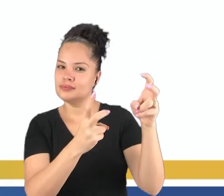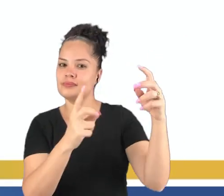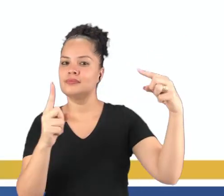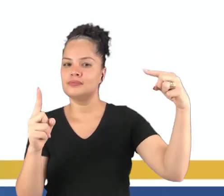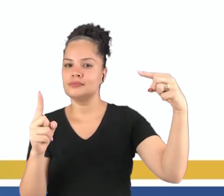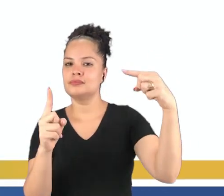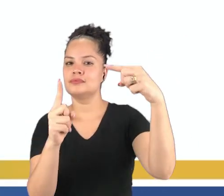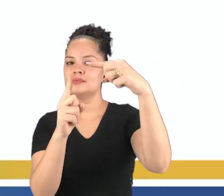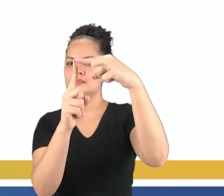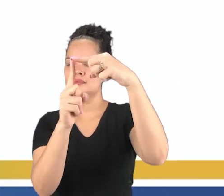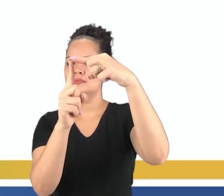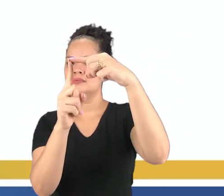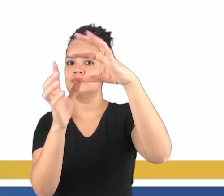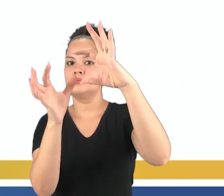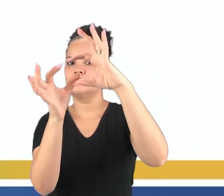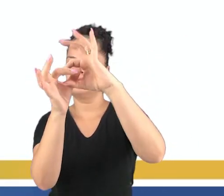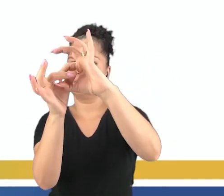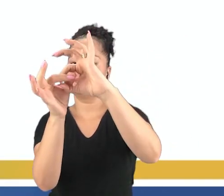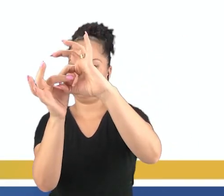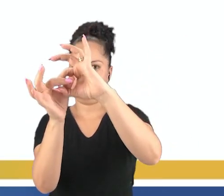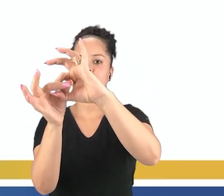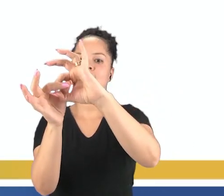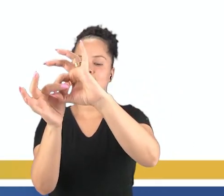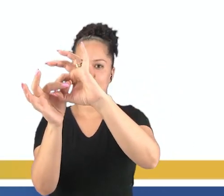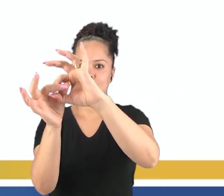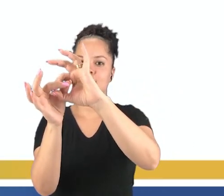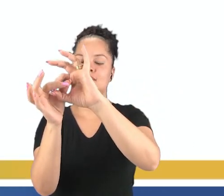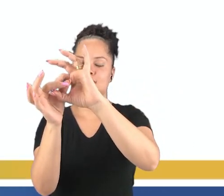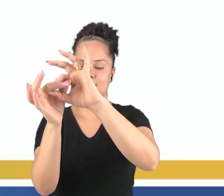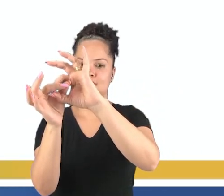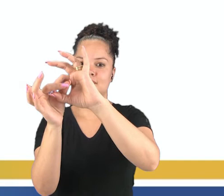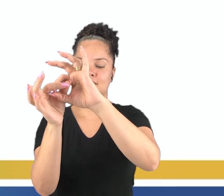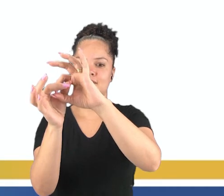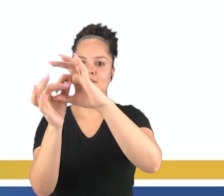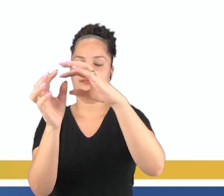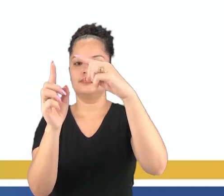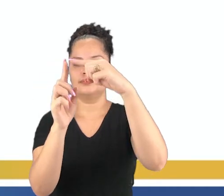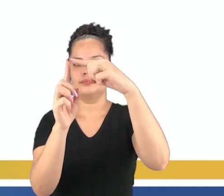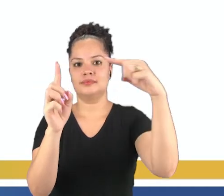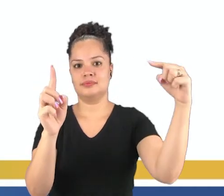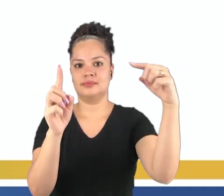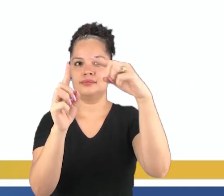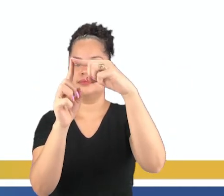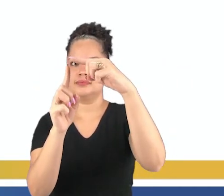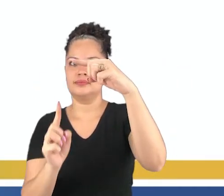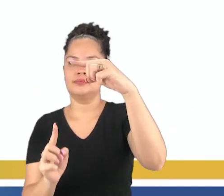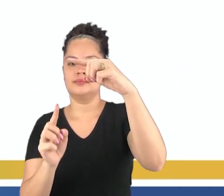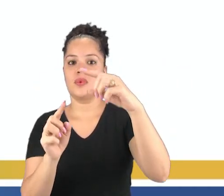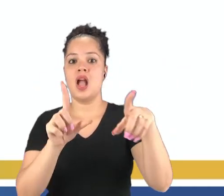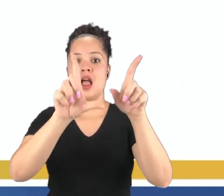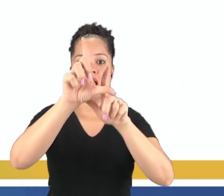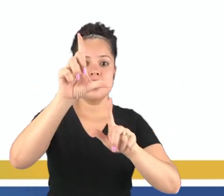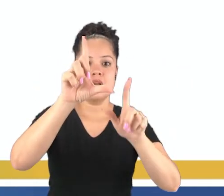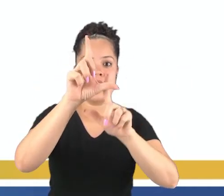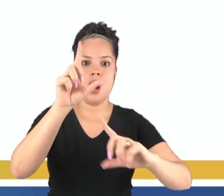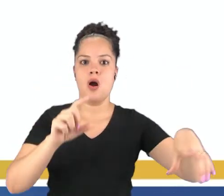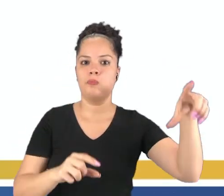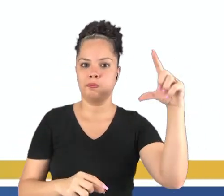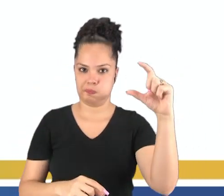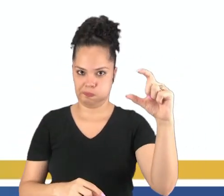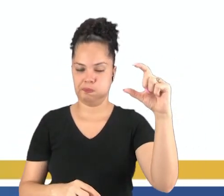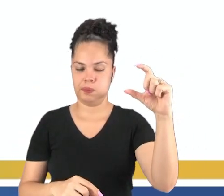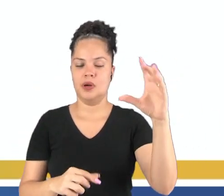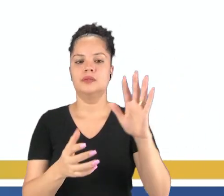cubo estão evidenciados. Nós chamamos, né, os pontos que formam esses vértices utilizando letras maiúsculas do nosso alfabeto.